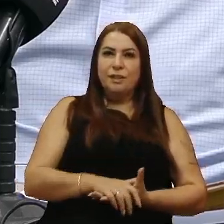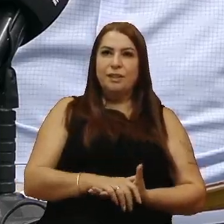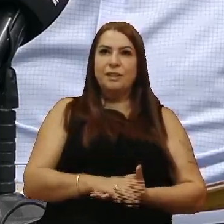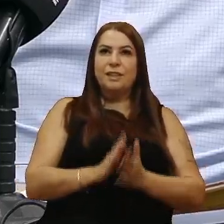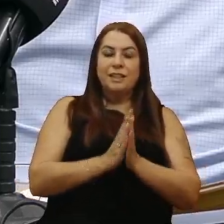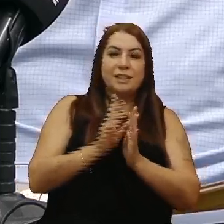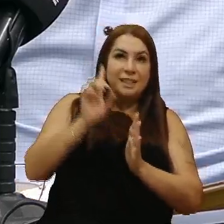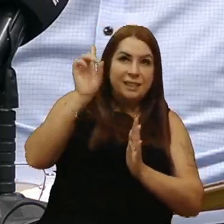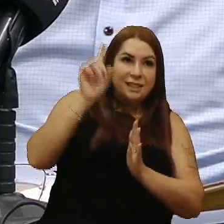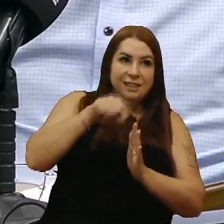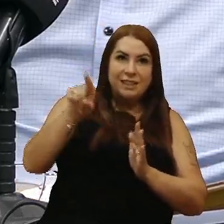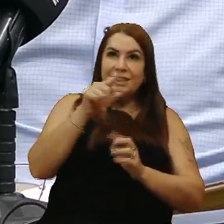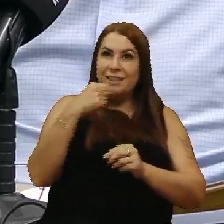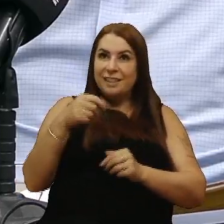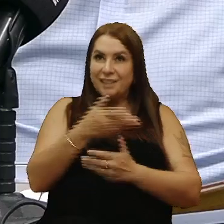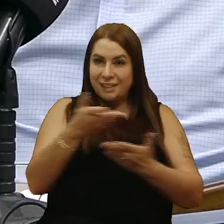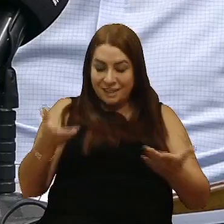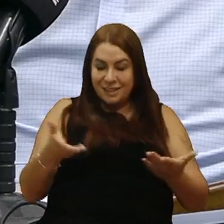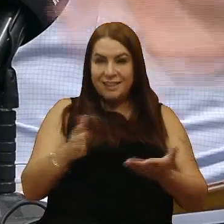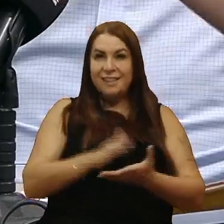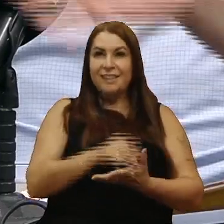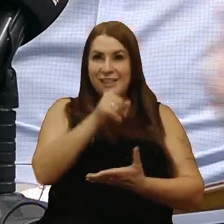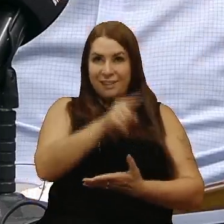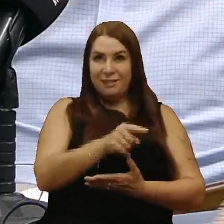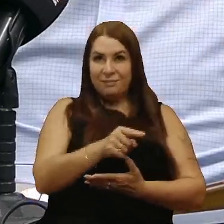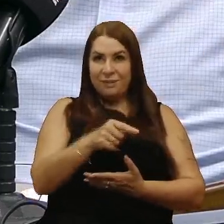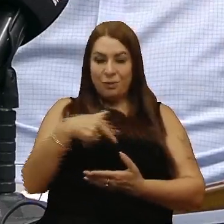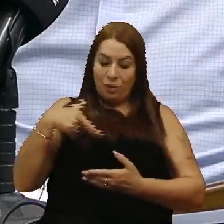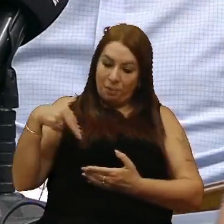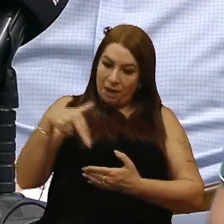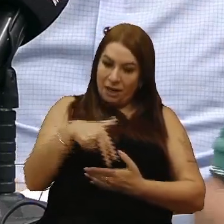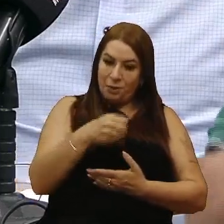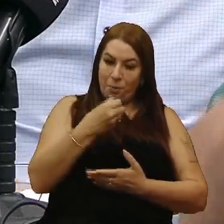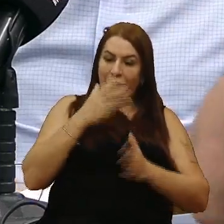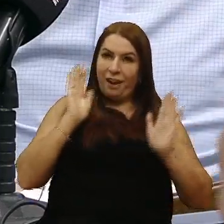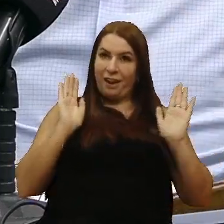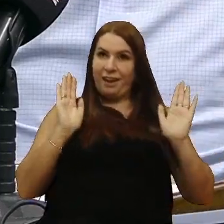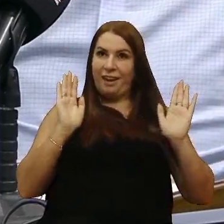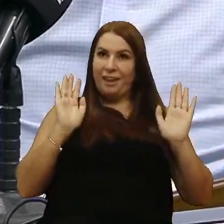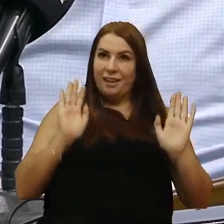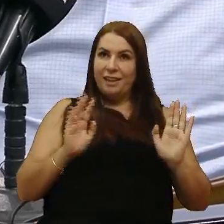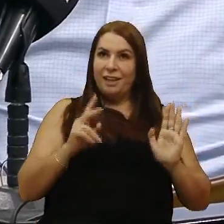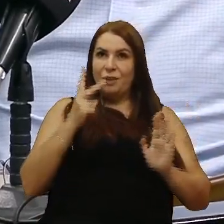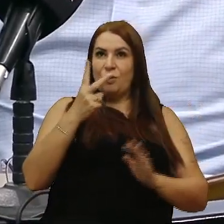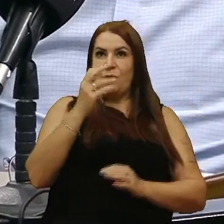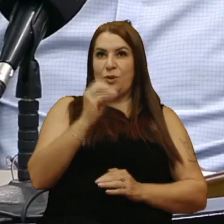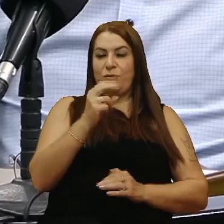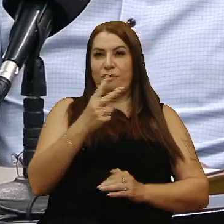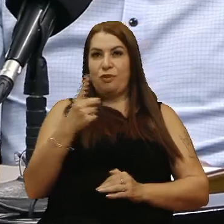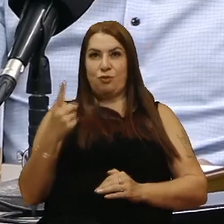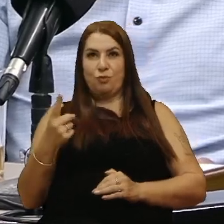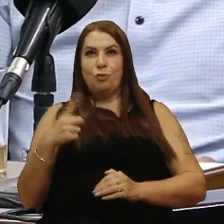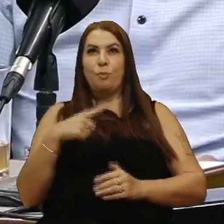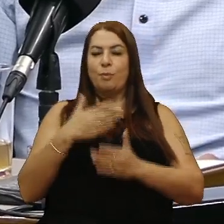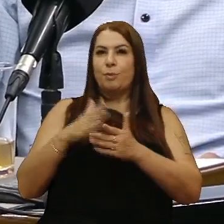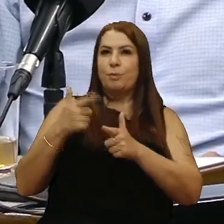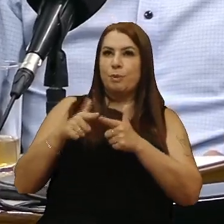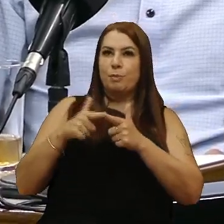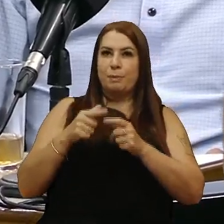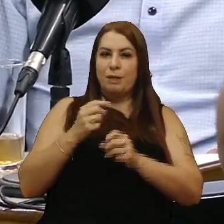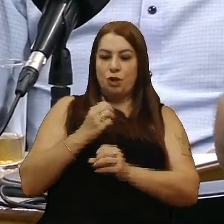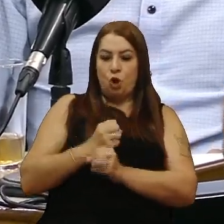Graças a Deus que não precisou, Dr. Everton. Como o senhor pode ver, estou caminhando bem, mas 2021 comecei a ter problema de